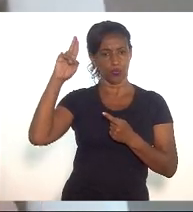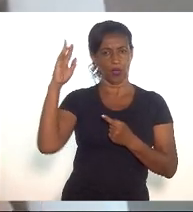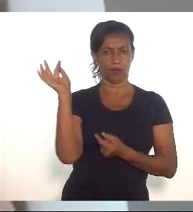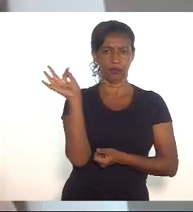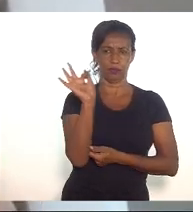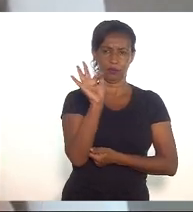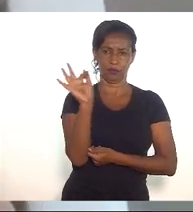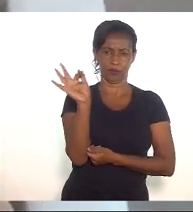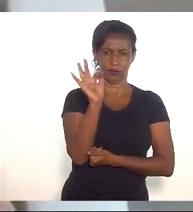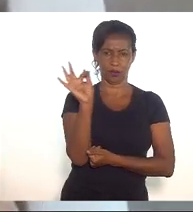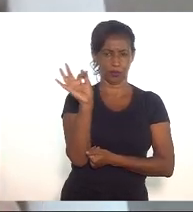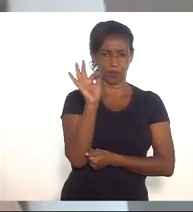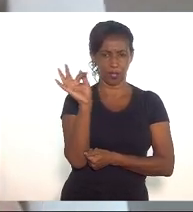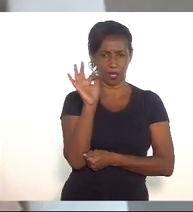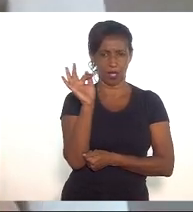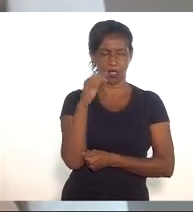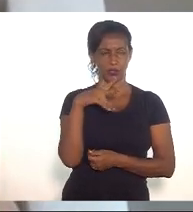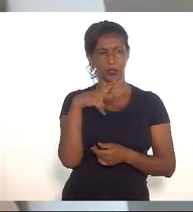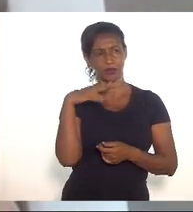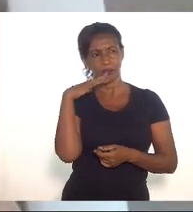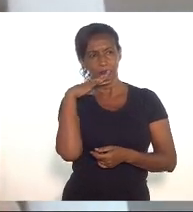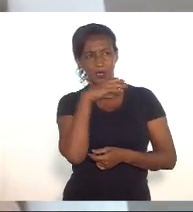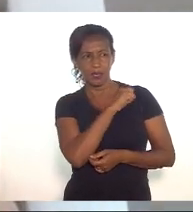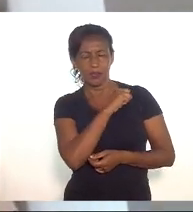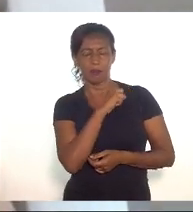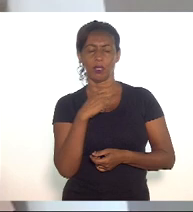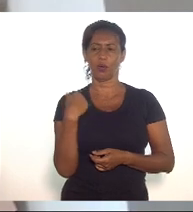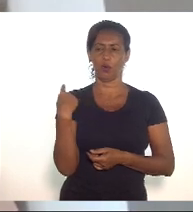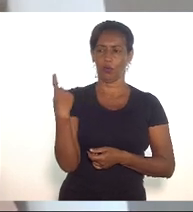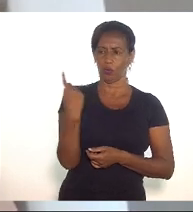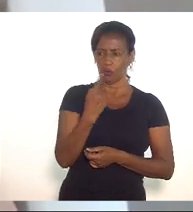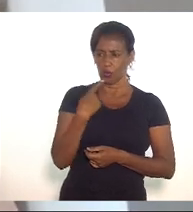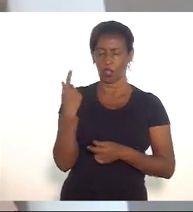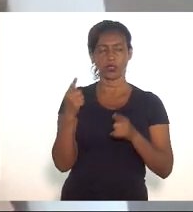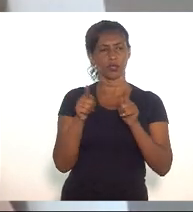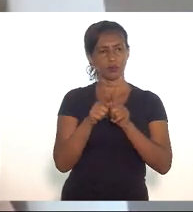isso, eu também percebo, se a gente tem